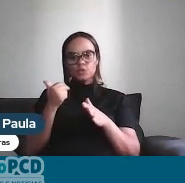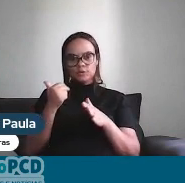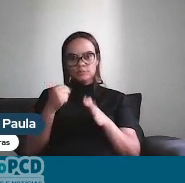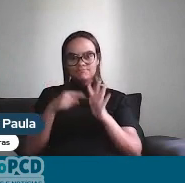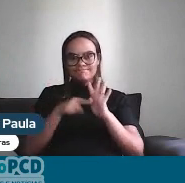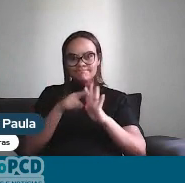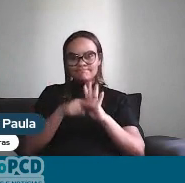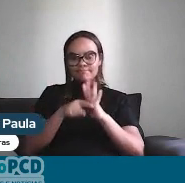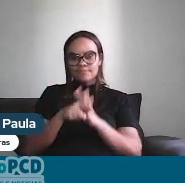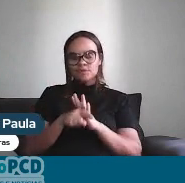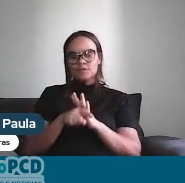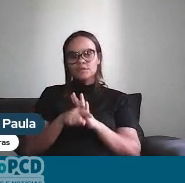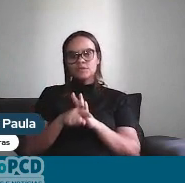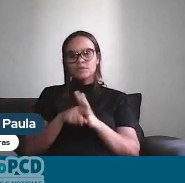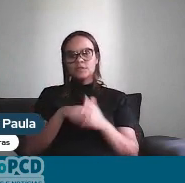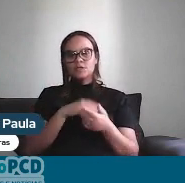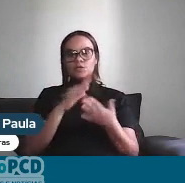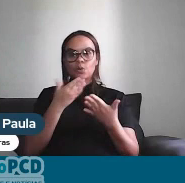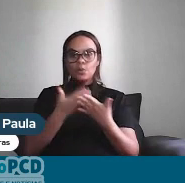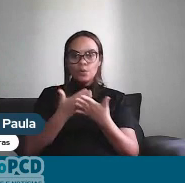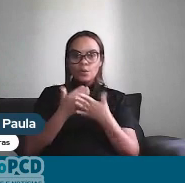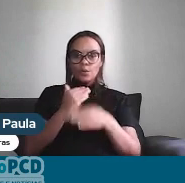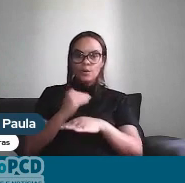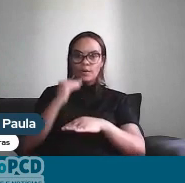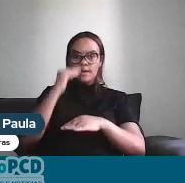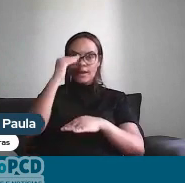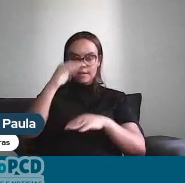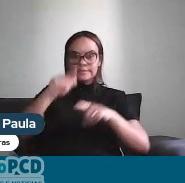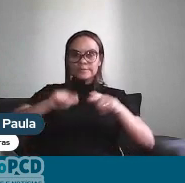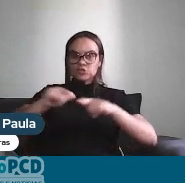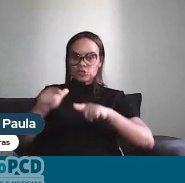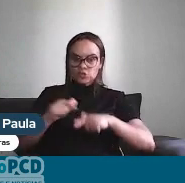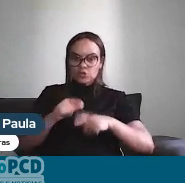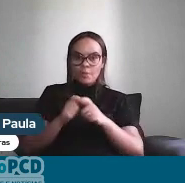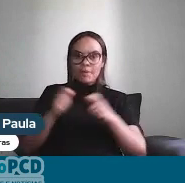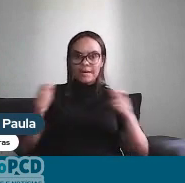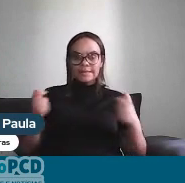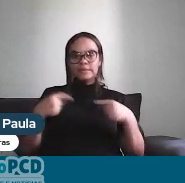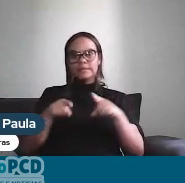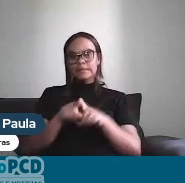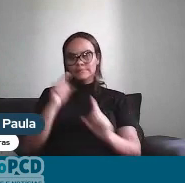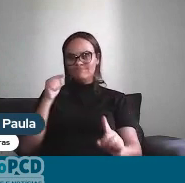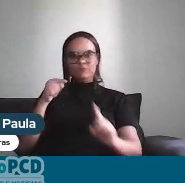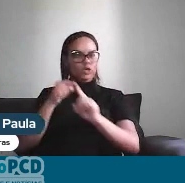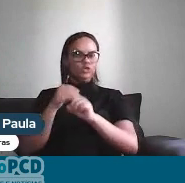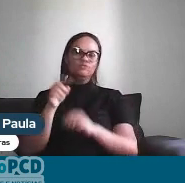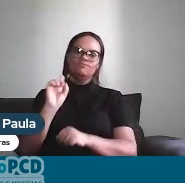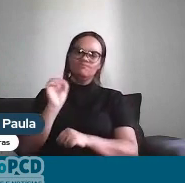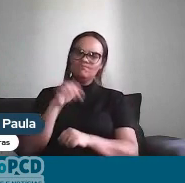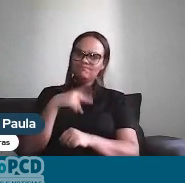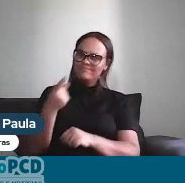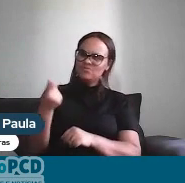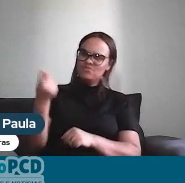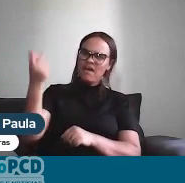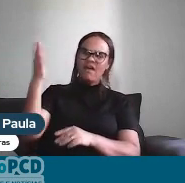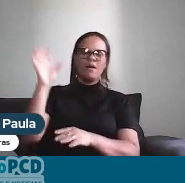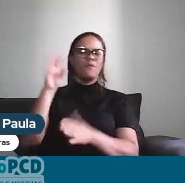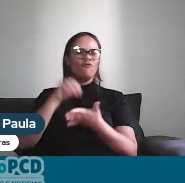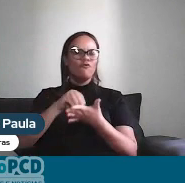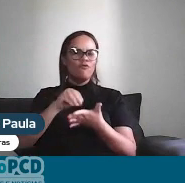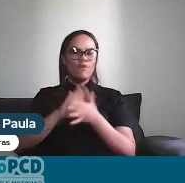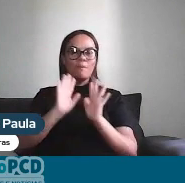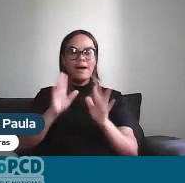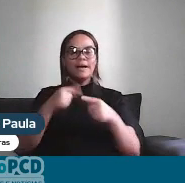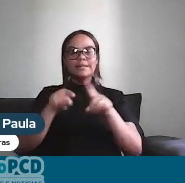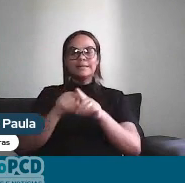índices, tanto de escolaridade como de empregabilidade. Não é o ideal, longe disso, mas não é